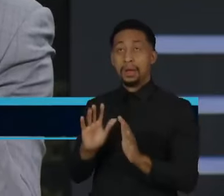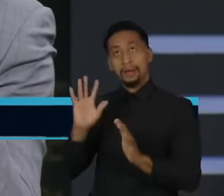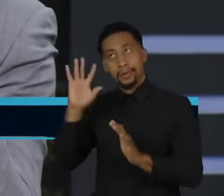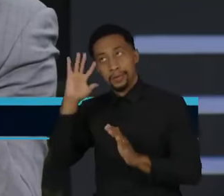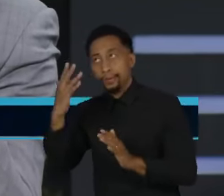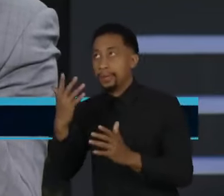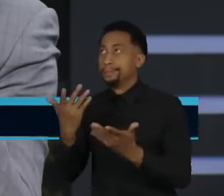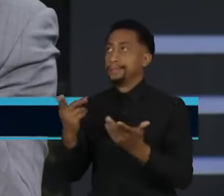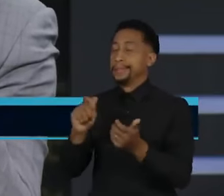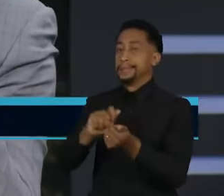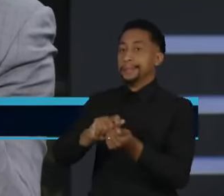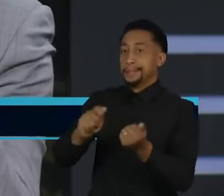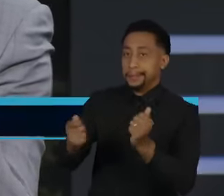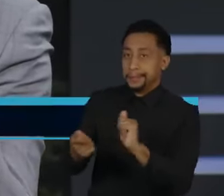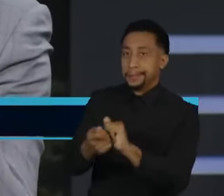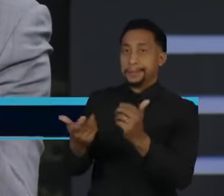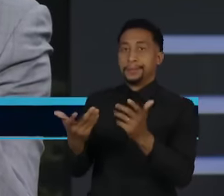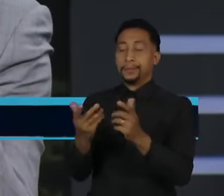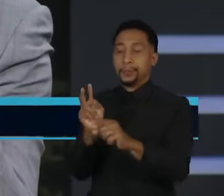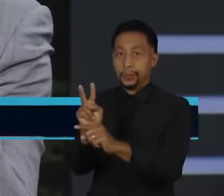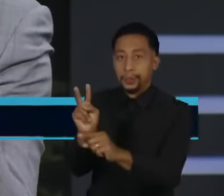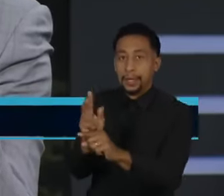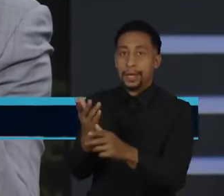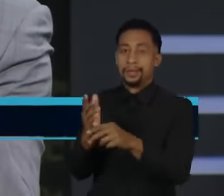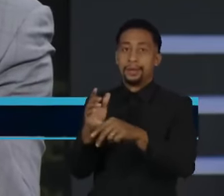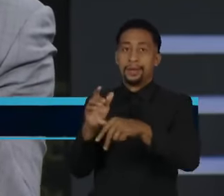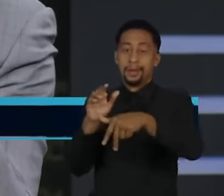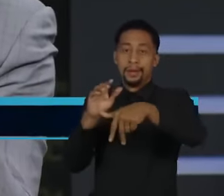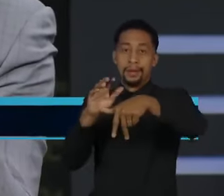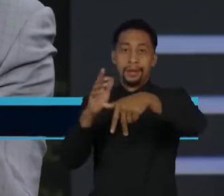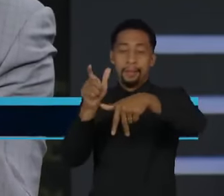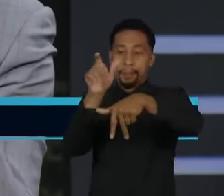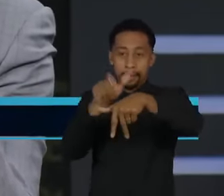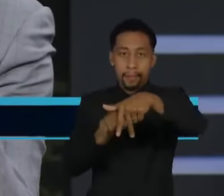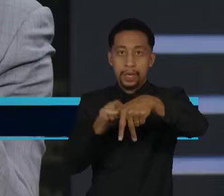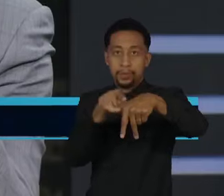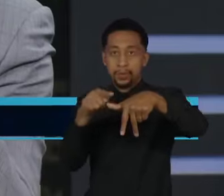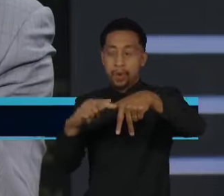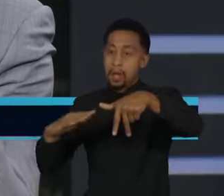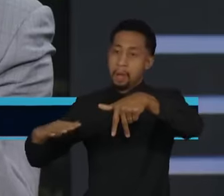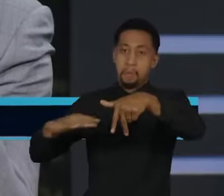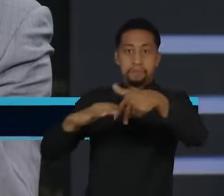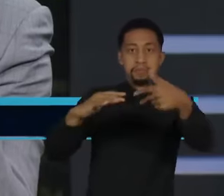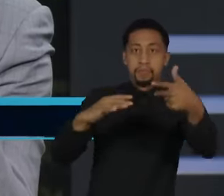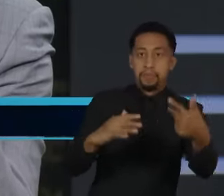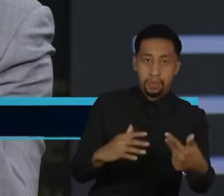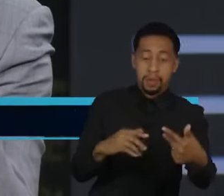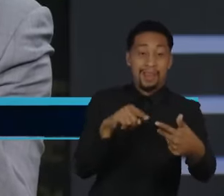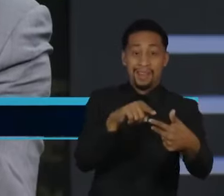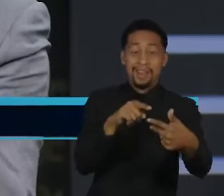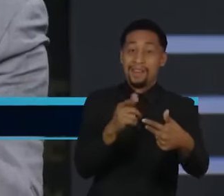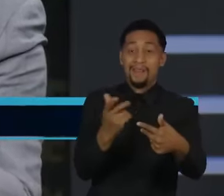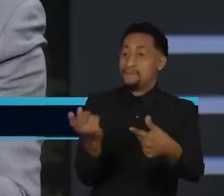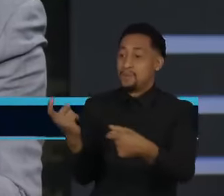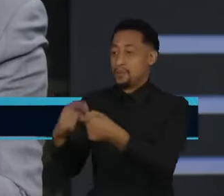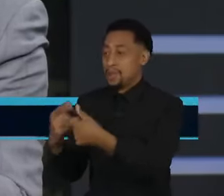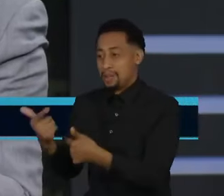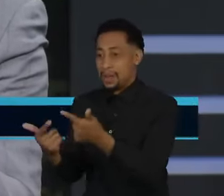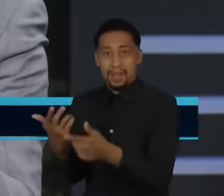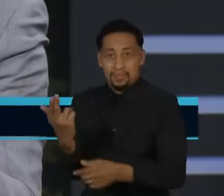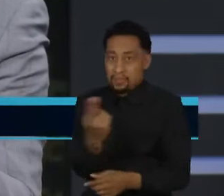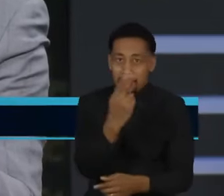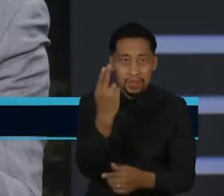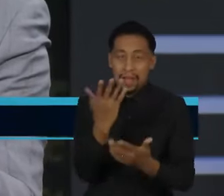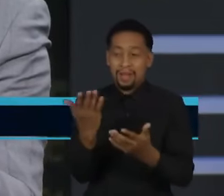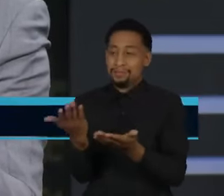adaptação, de cuidados de uma pessoa que tem a sua capacidade de trabalho diminuída em virtude do acidente? Não, vai minorar isso,